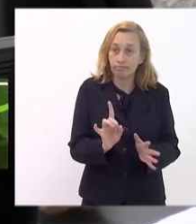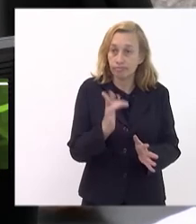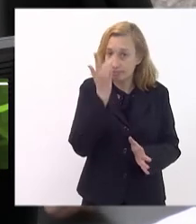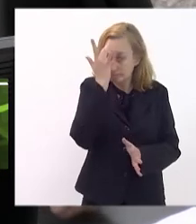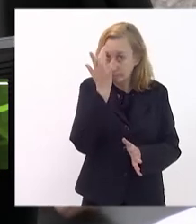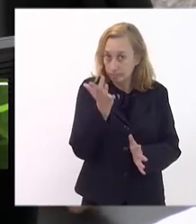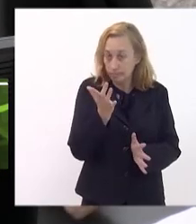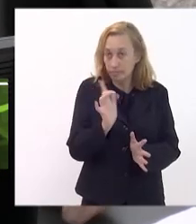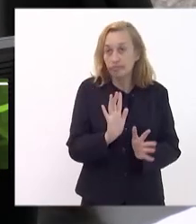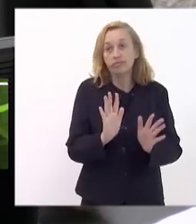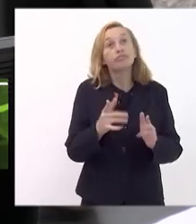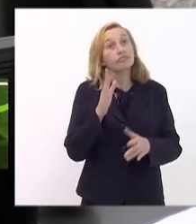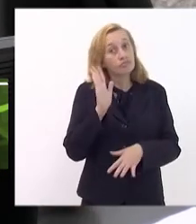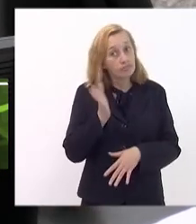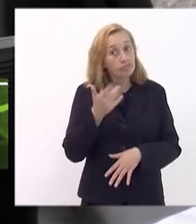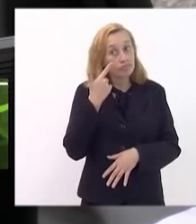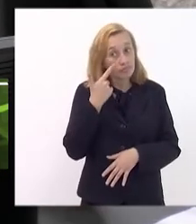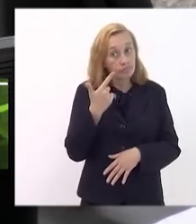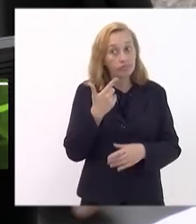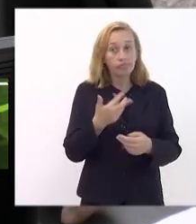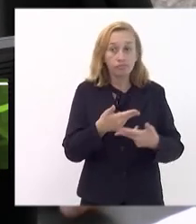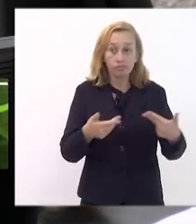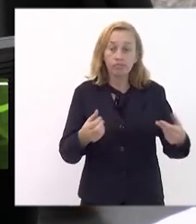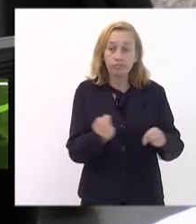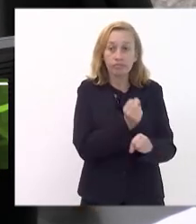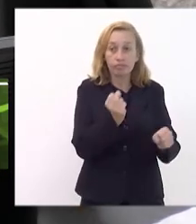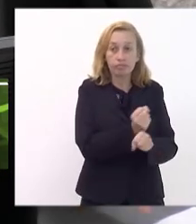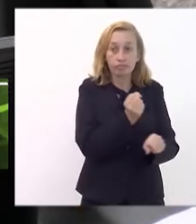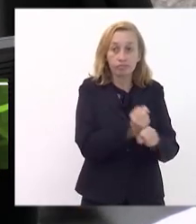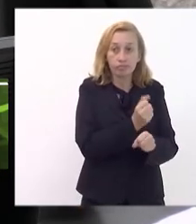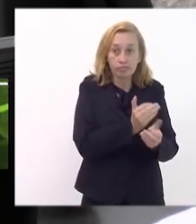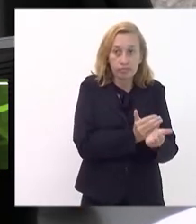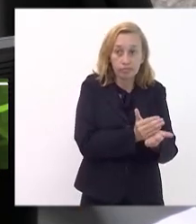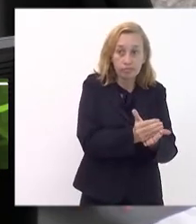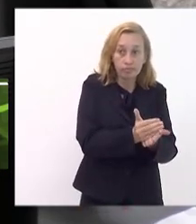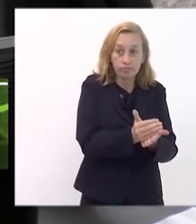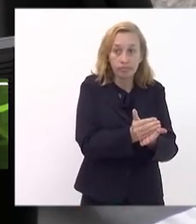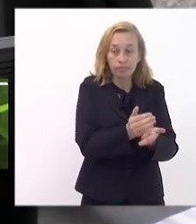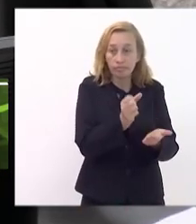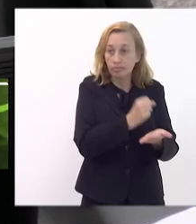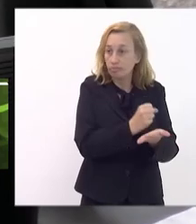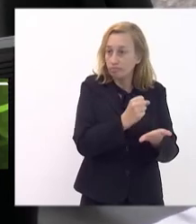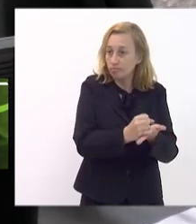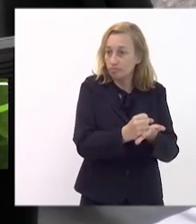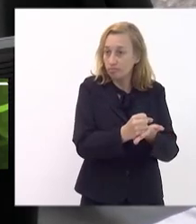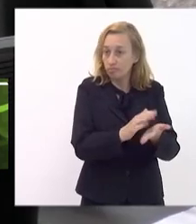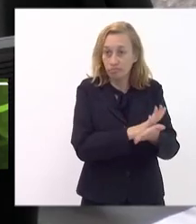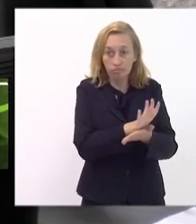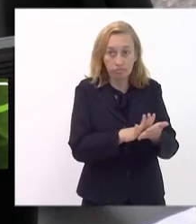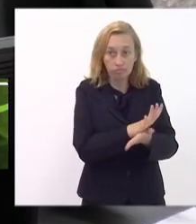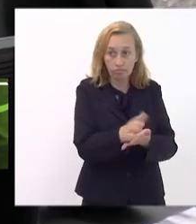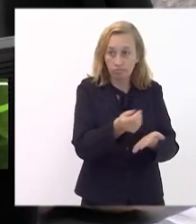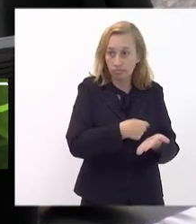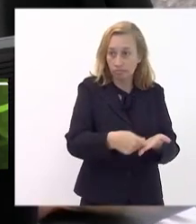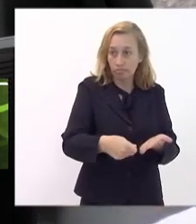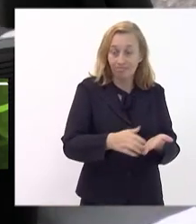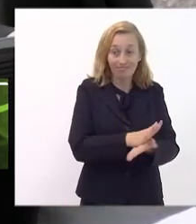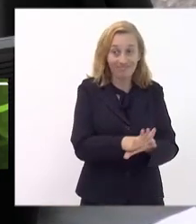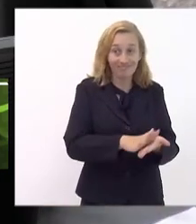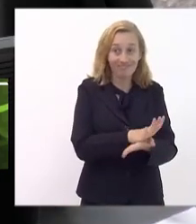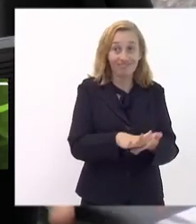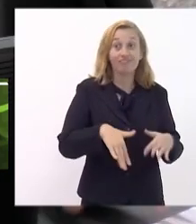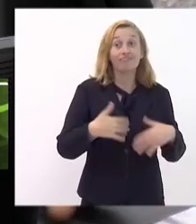vi muita obra começar sem contrato assinado, sem obra, sem nota de empenho, né? Mas